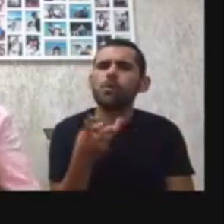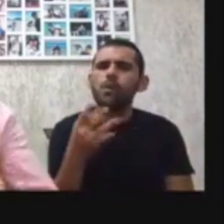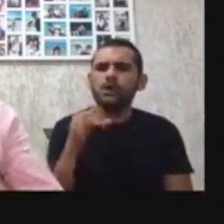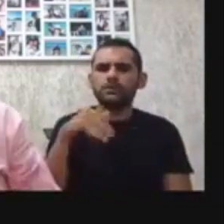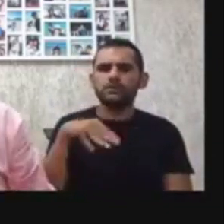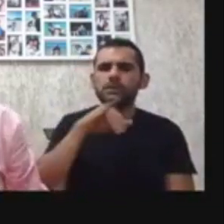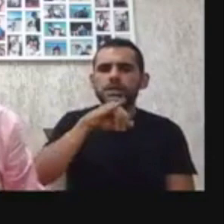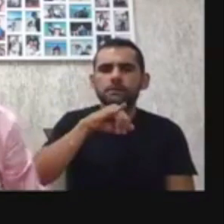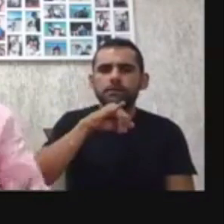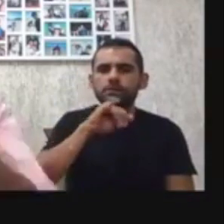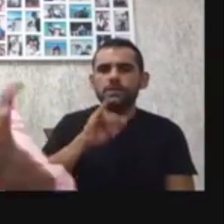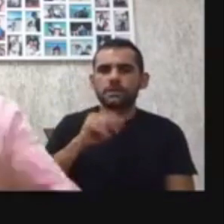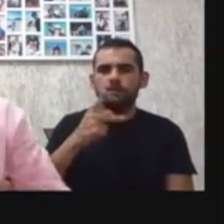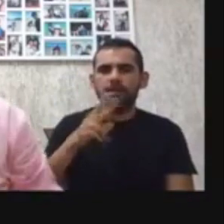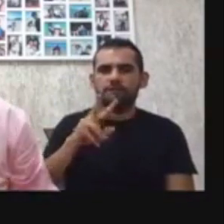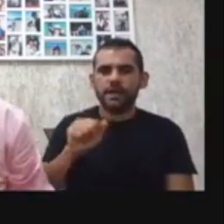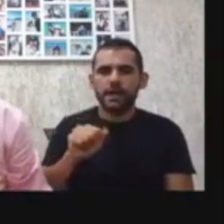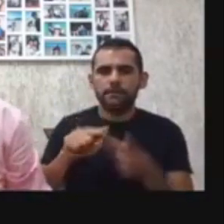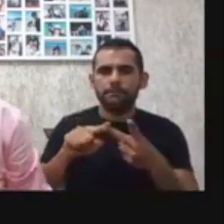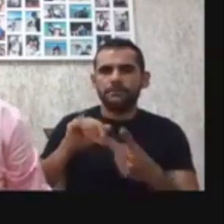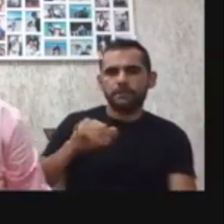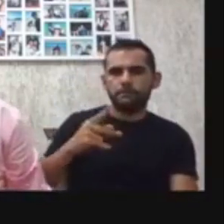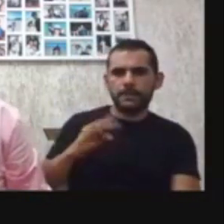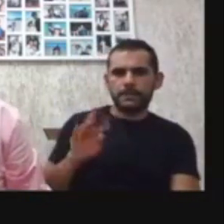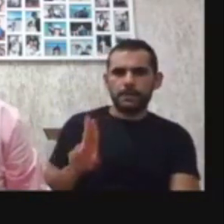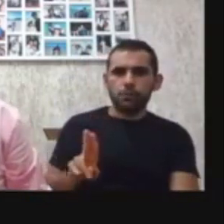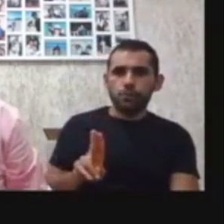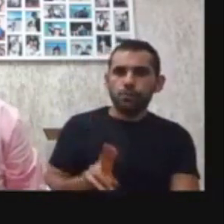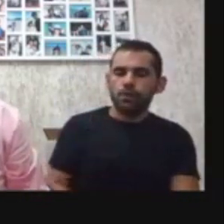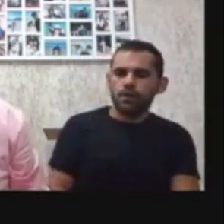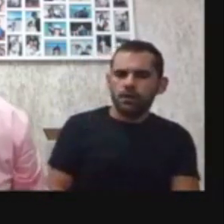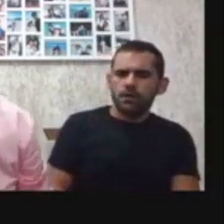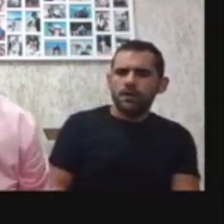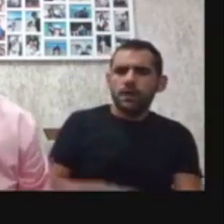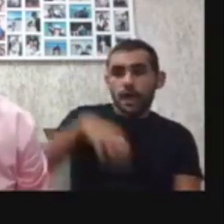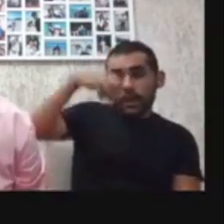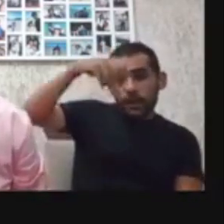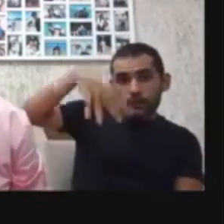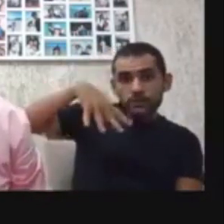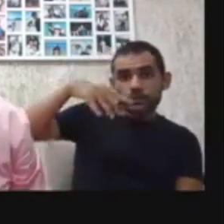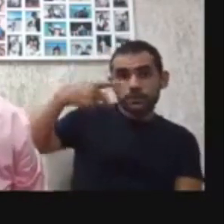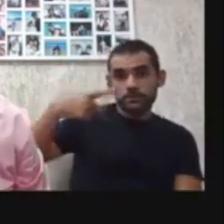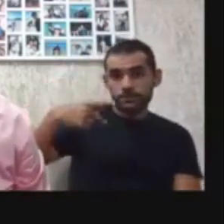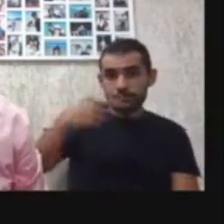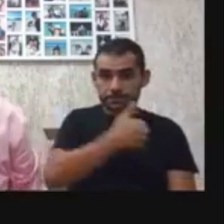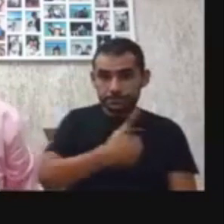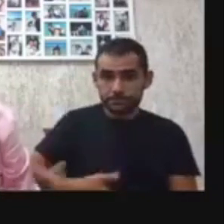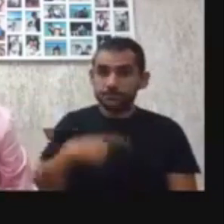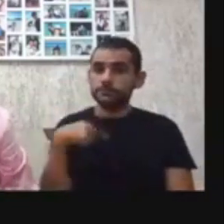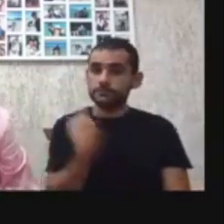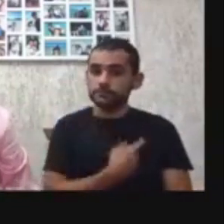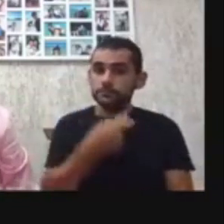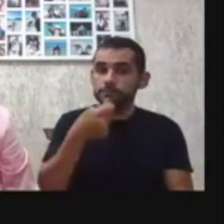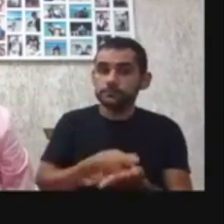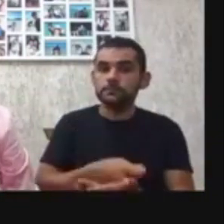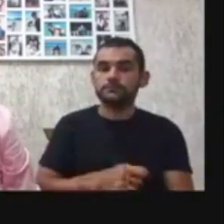paga. Olha o seu IPVA, olha o seu IPTU, sabe? A iluminação pública na nossa cidade, é nós que pagamos, sabe? A